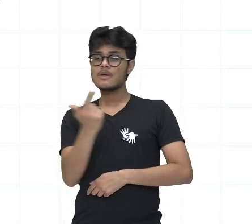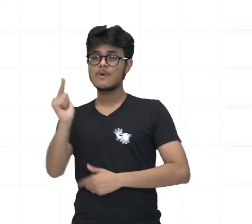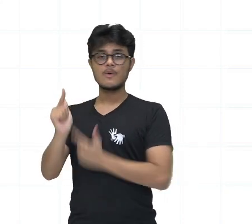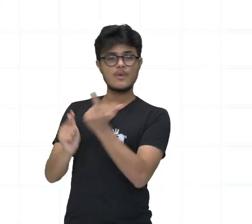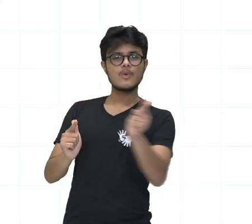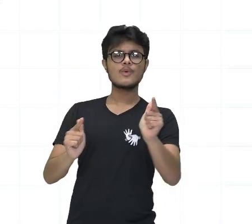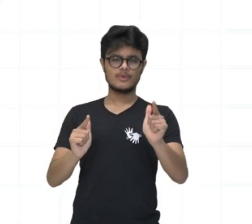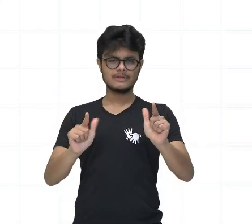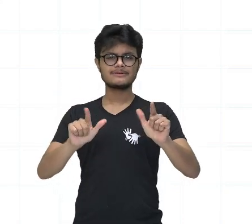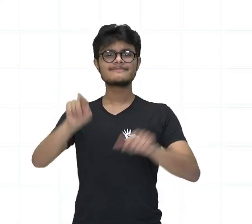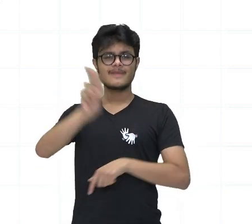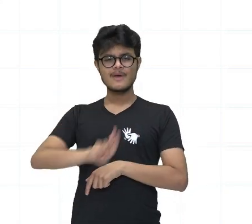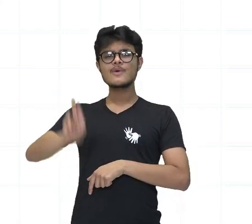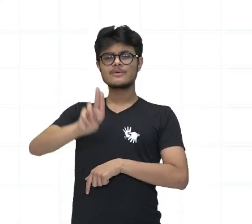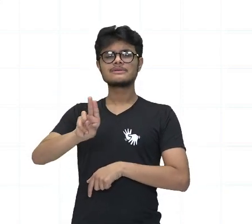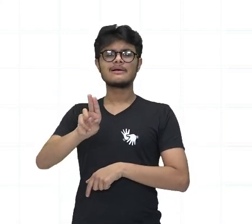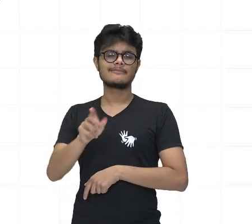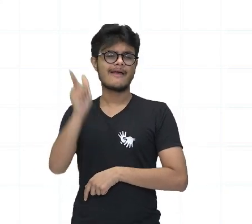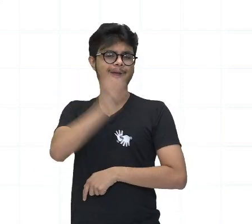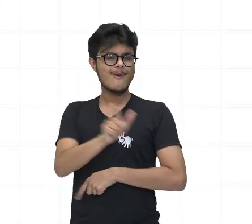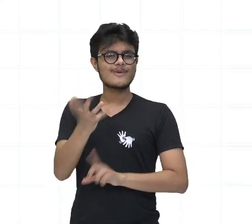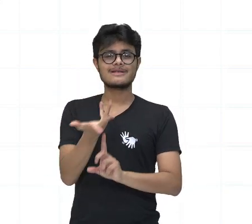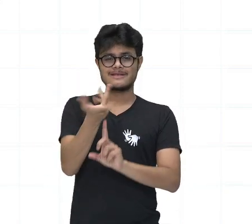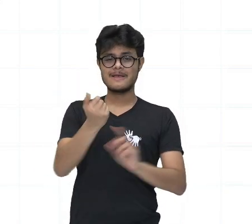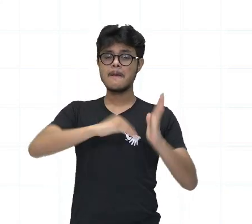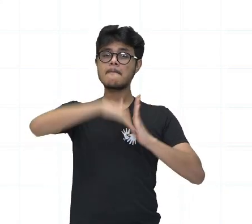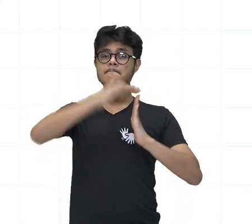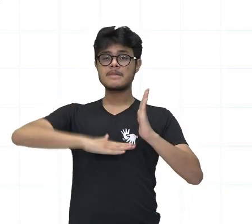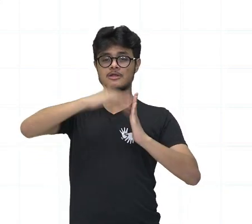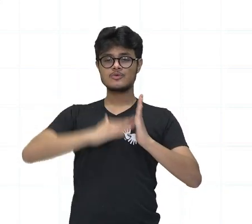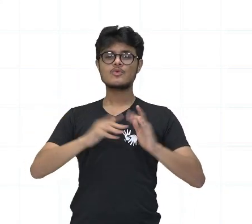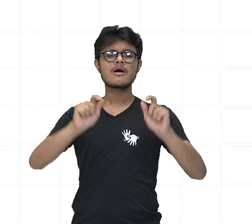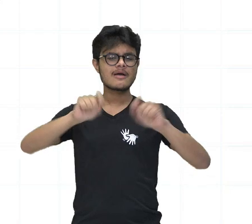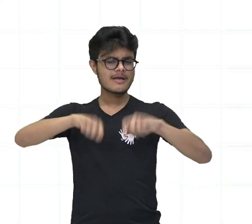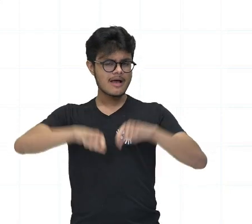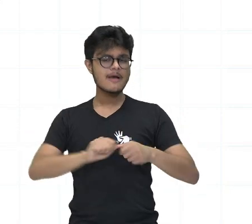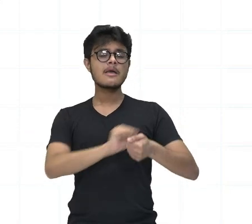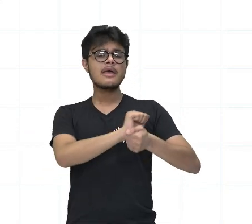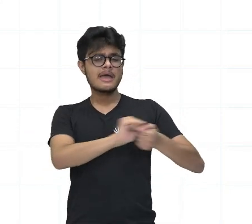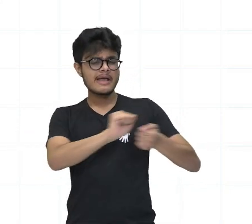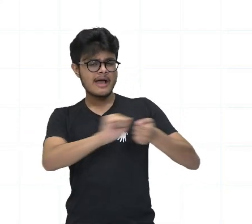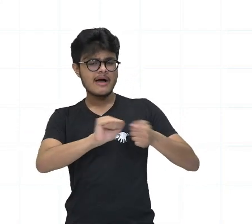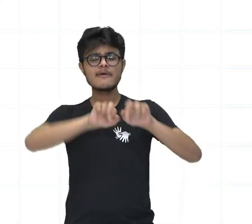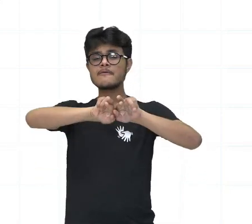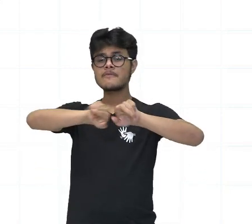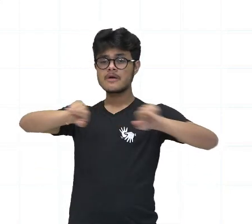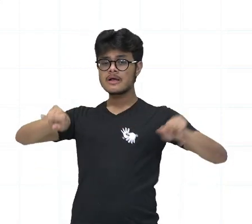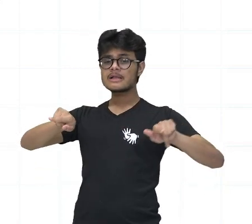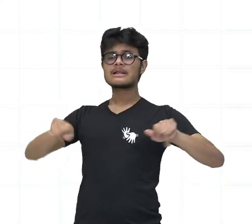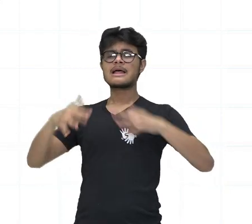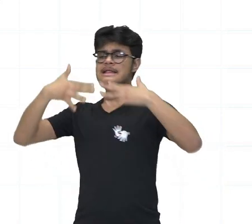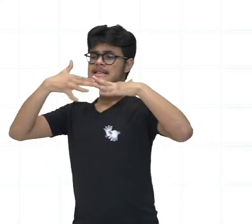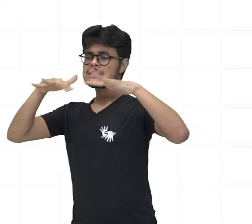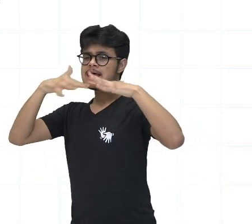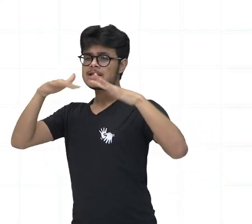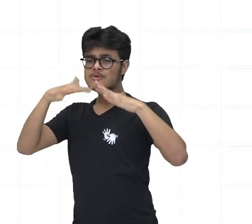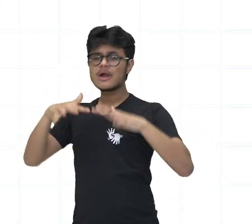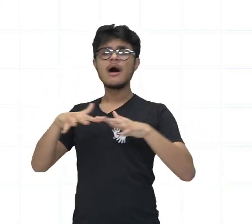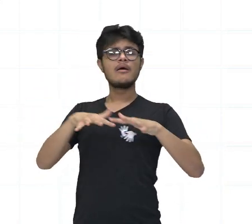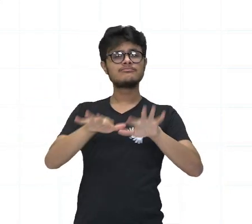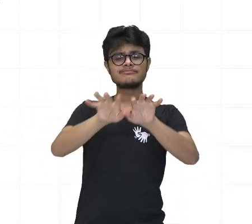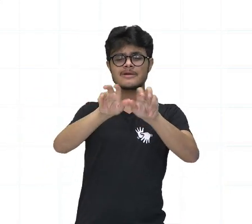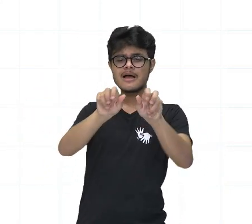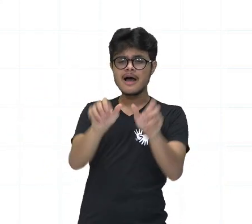para realização de pinturas, carvão vegetal, pigmentos naturais, argila,